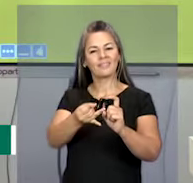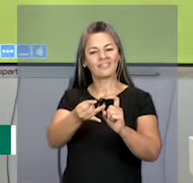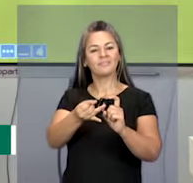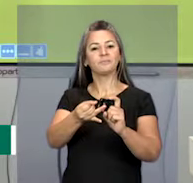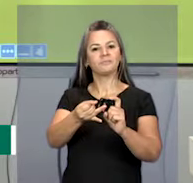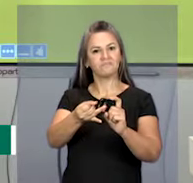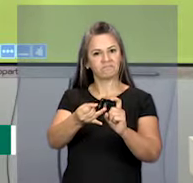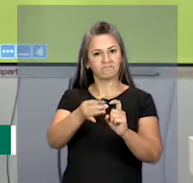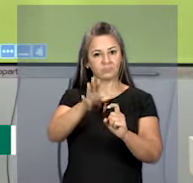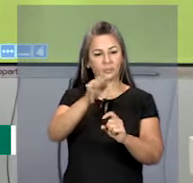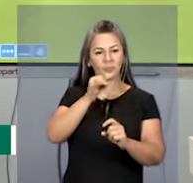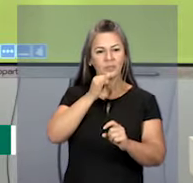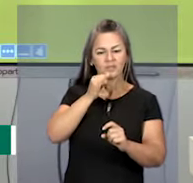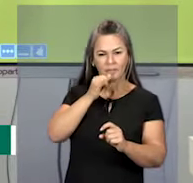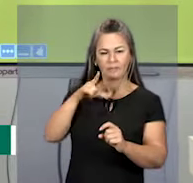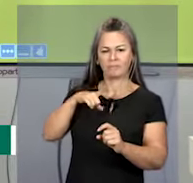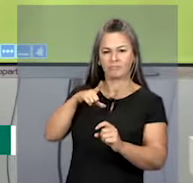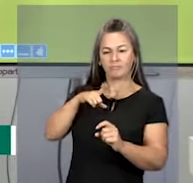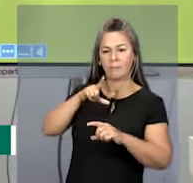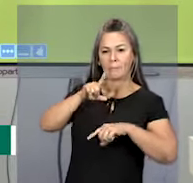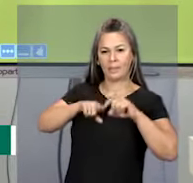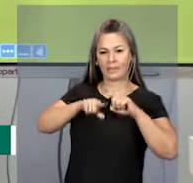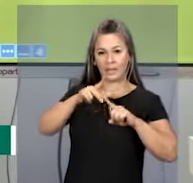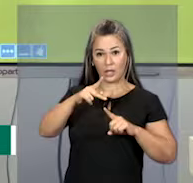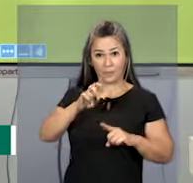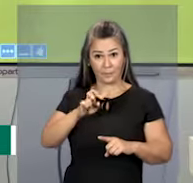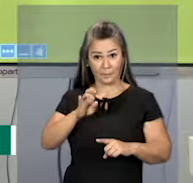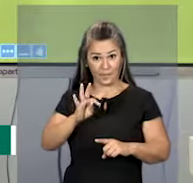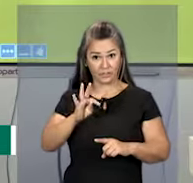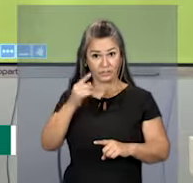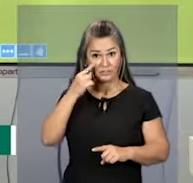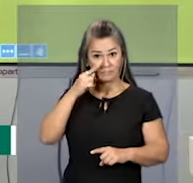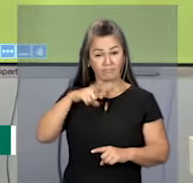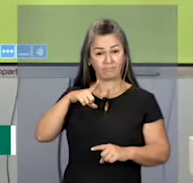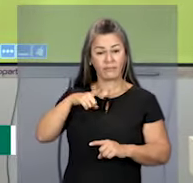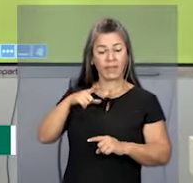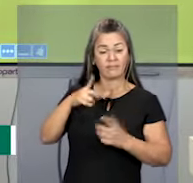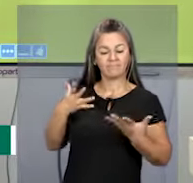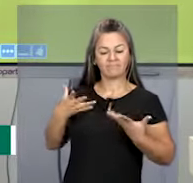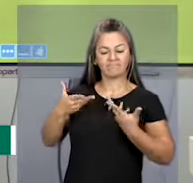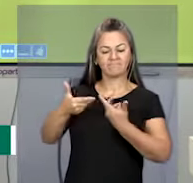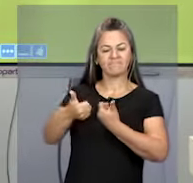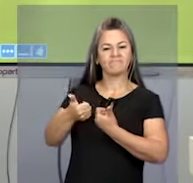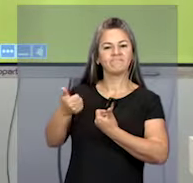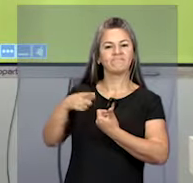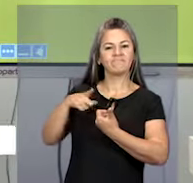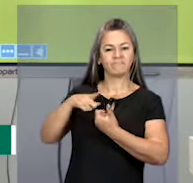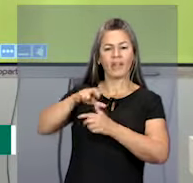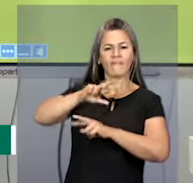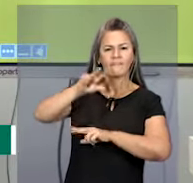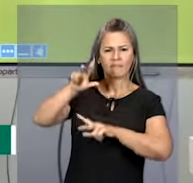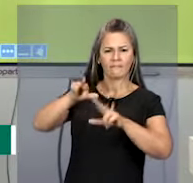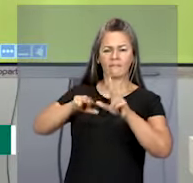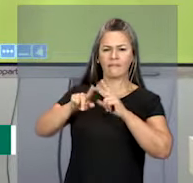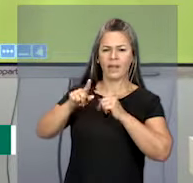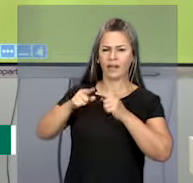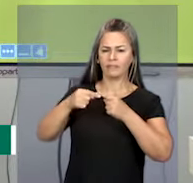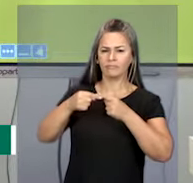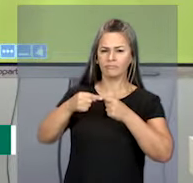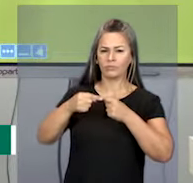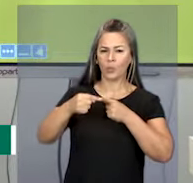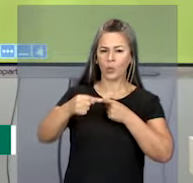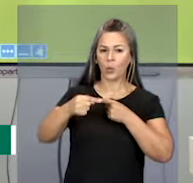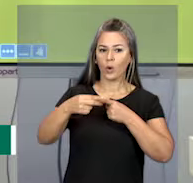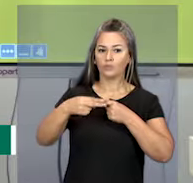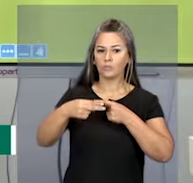aí no PET, que estão aqui representadas. Elas são de várias semanas de aulas, então vocês